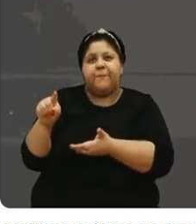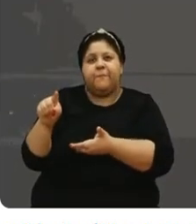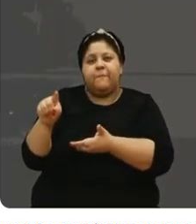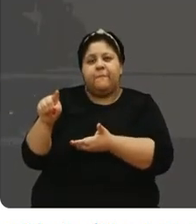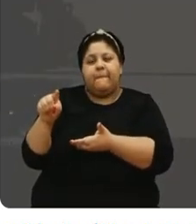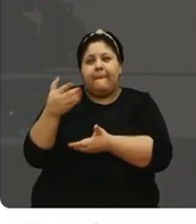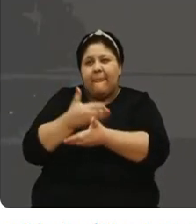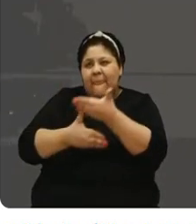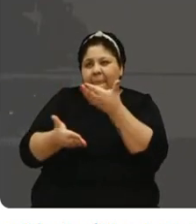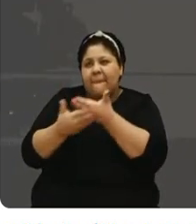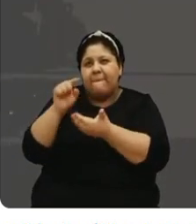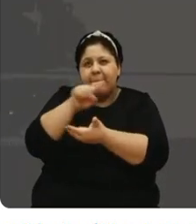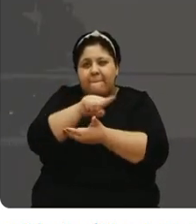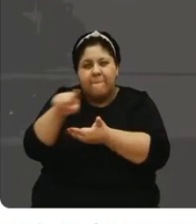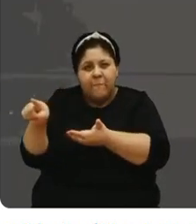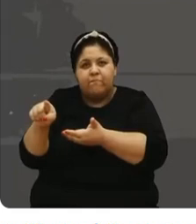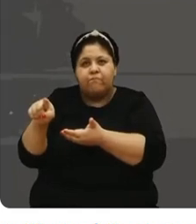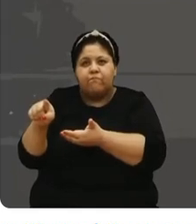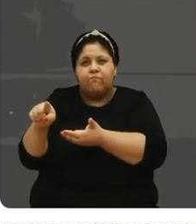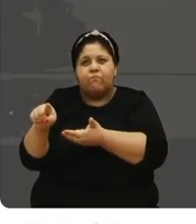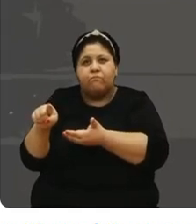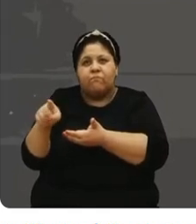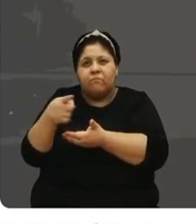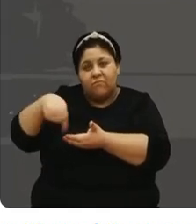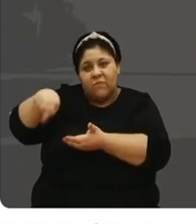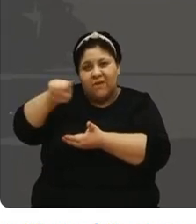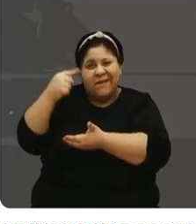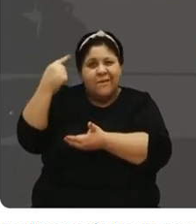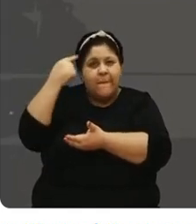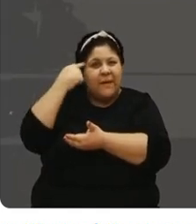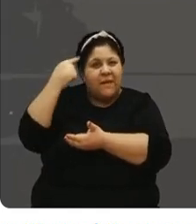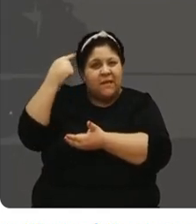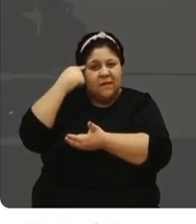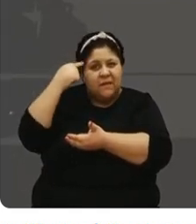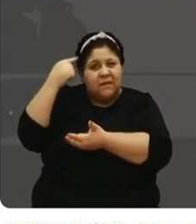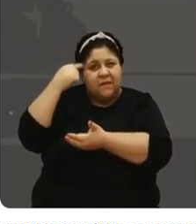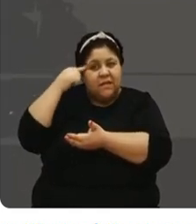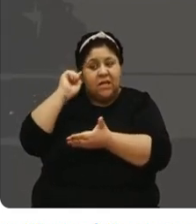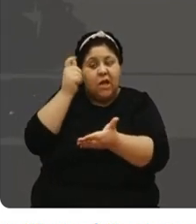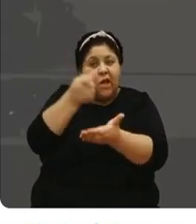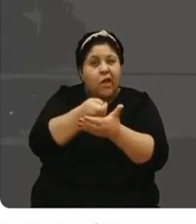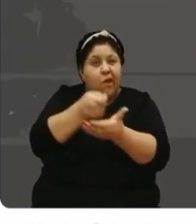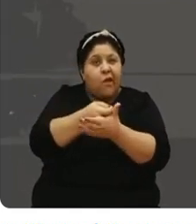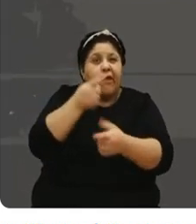Quero dizer para todos que estão me ouvindo, a gente repensar